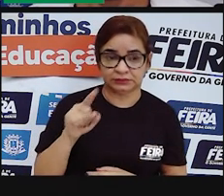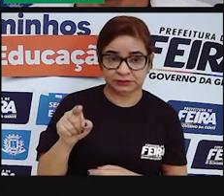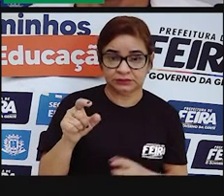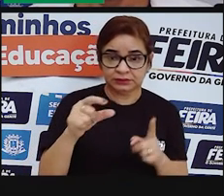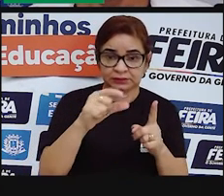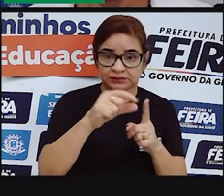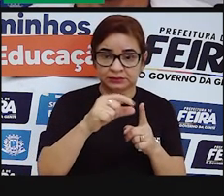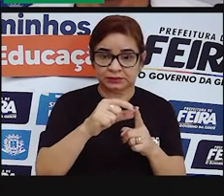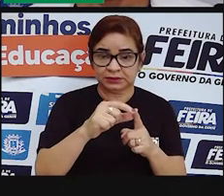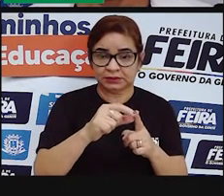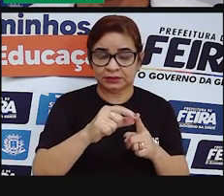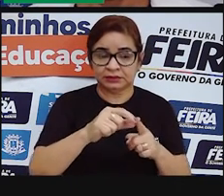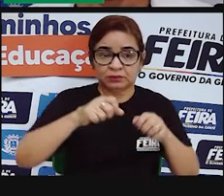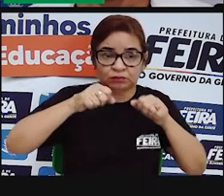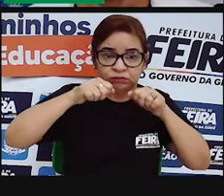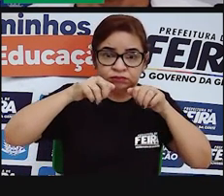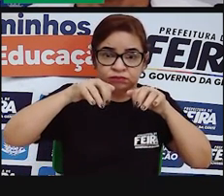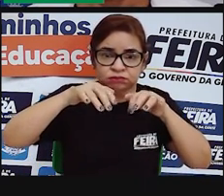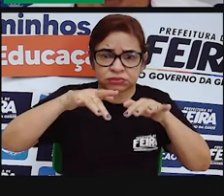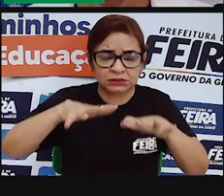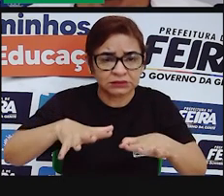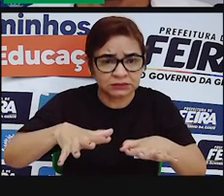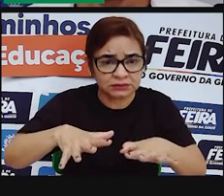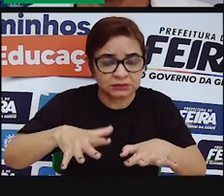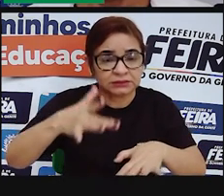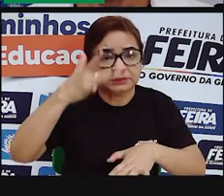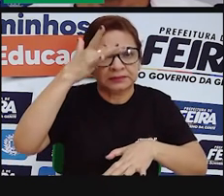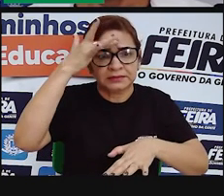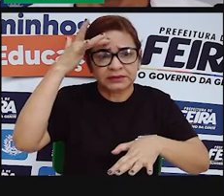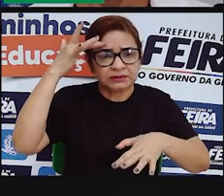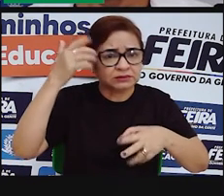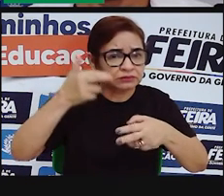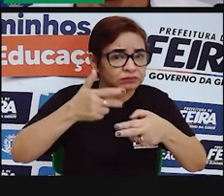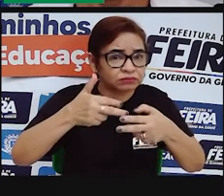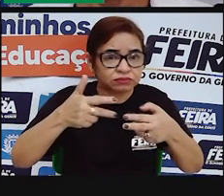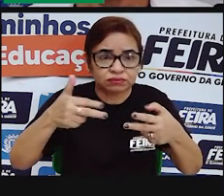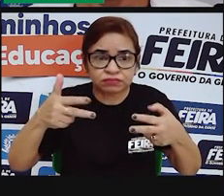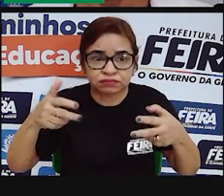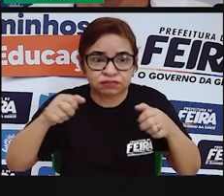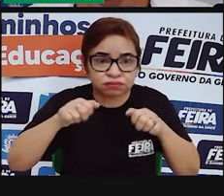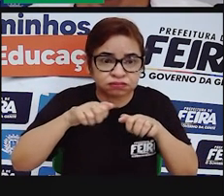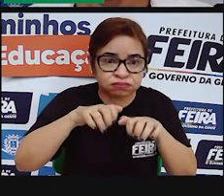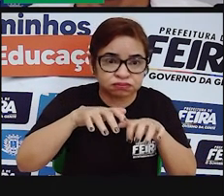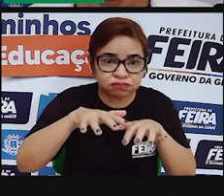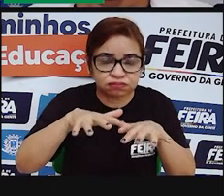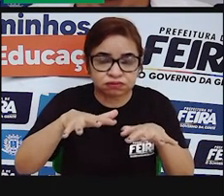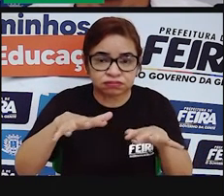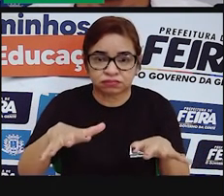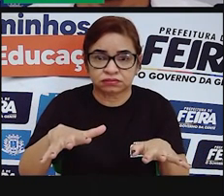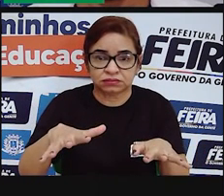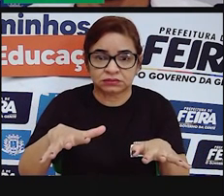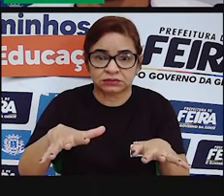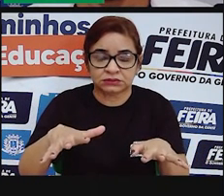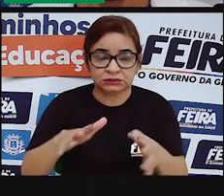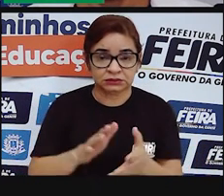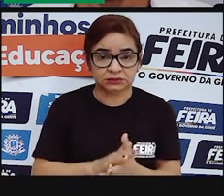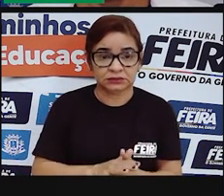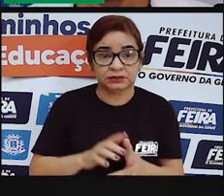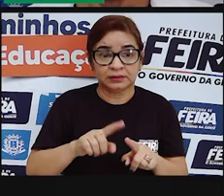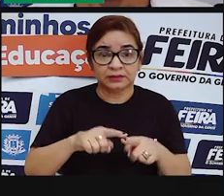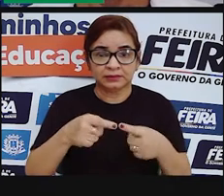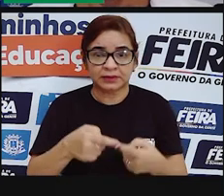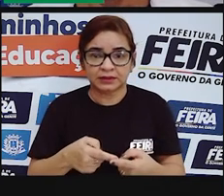multidão, apesar de expressar uma quantidade, um número grande de pessoas,